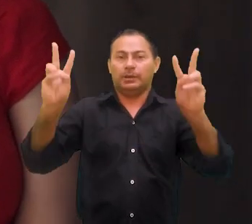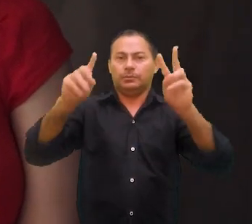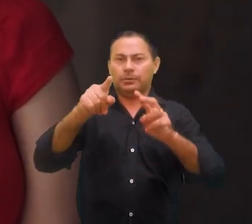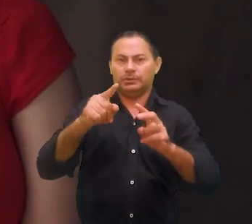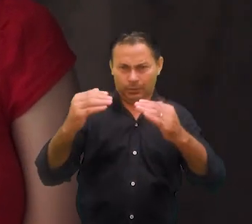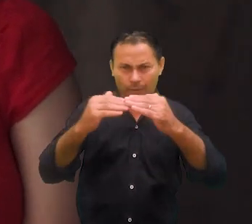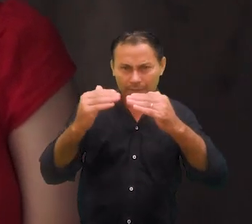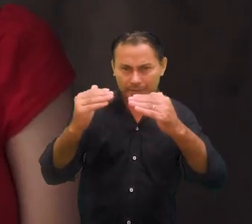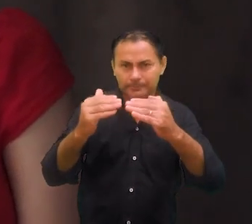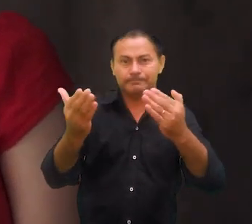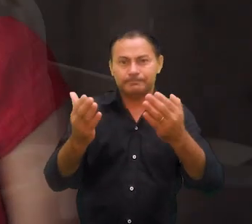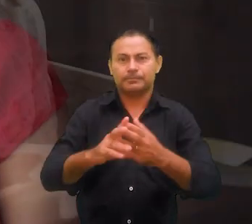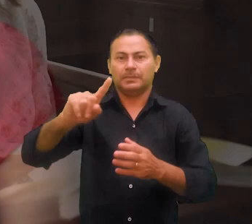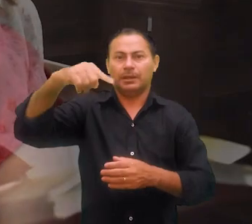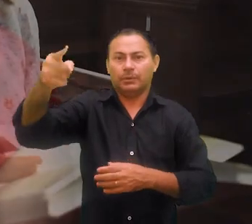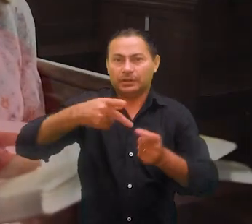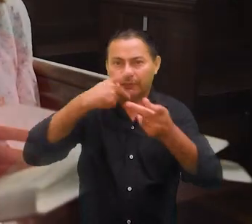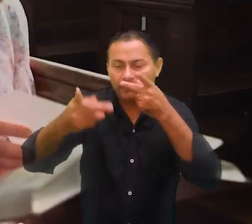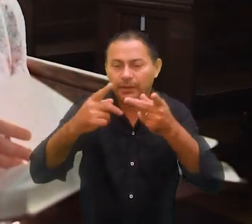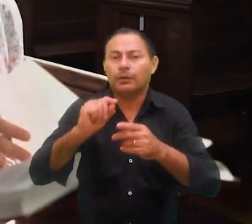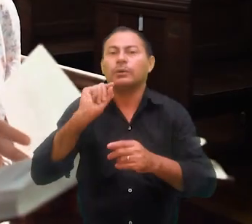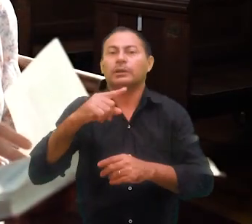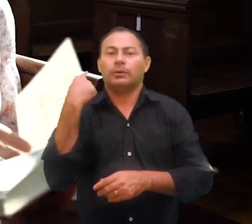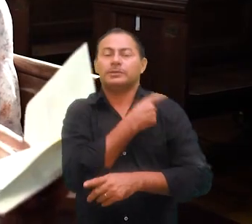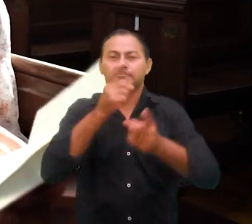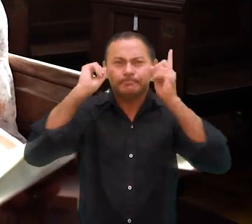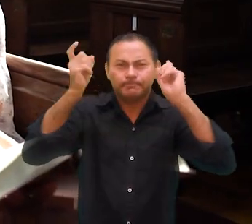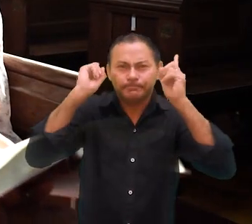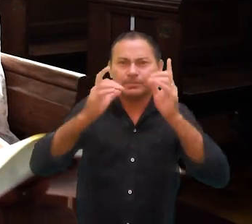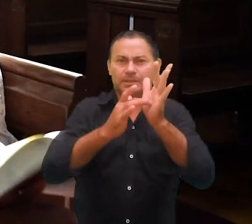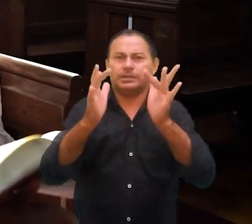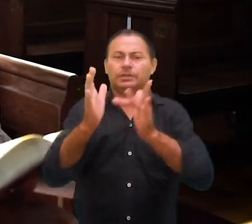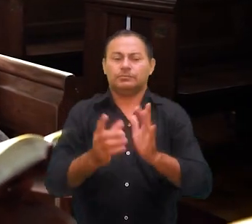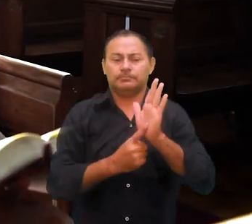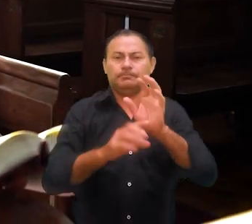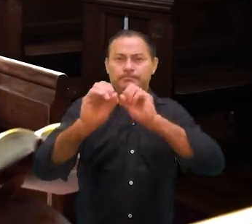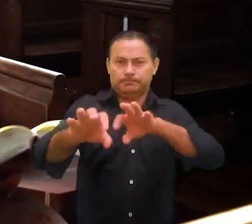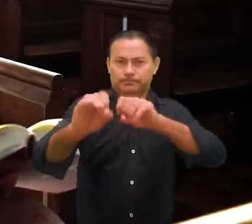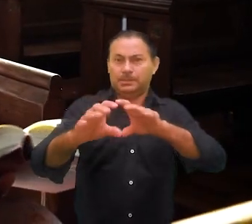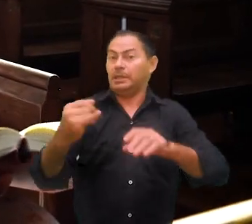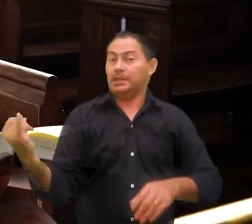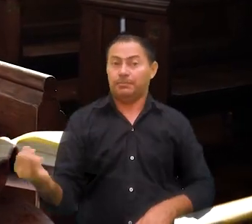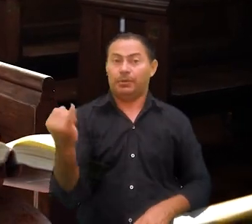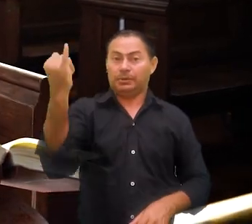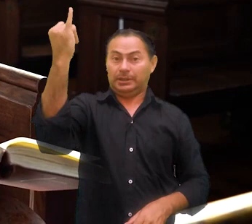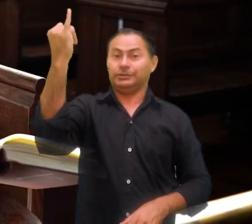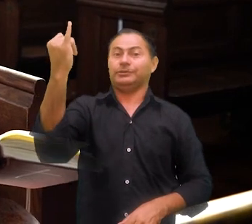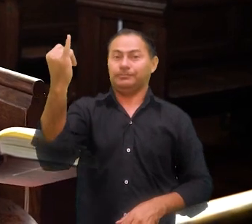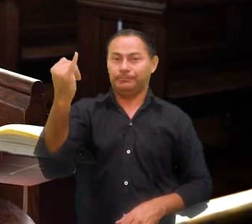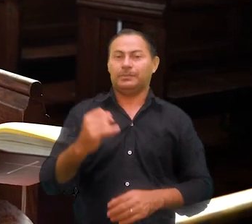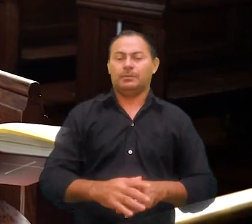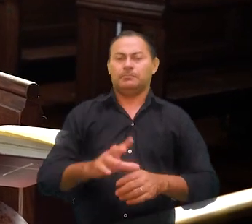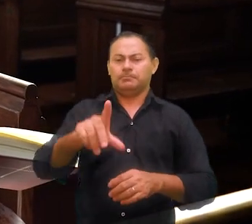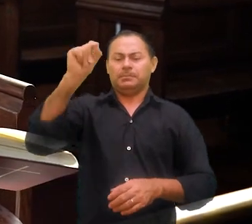são nossos valores, você não concorda? Depois de falar sobre o que nos preocupa, Jesus traz um ensino muito